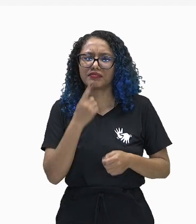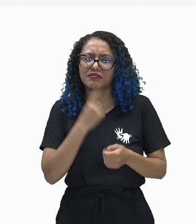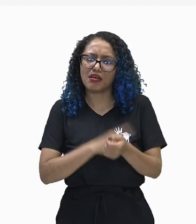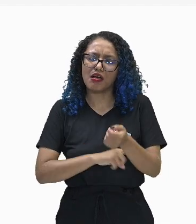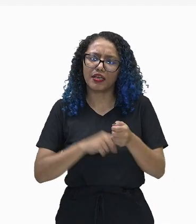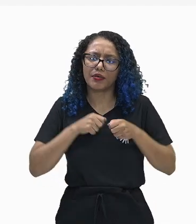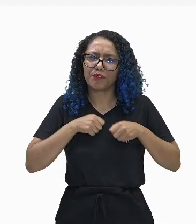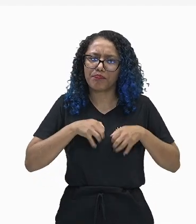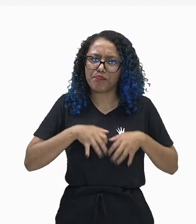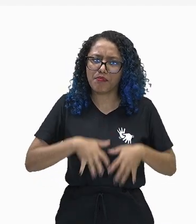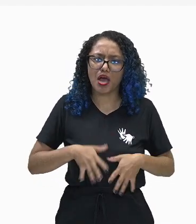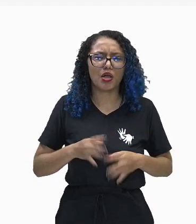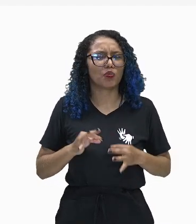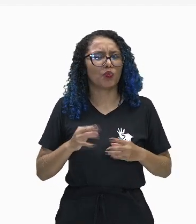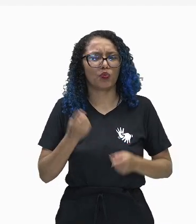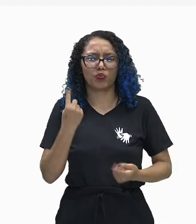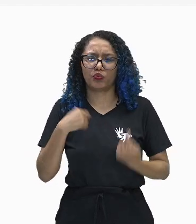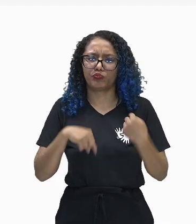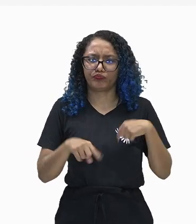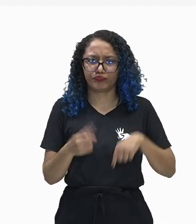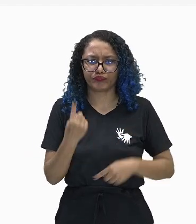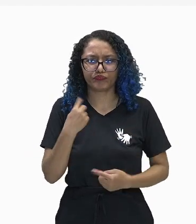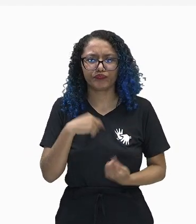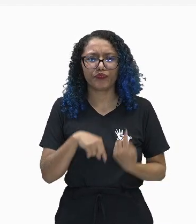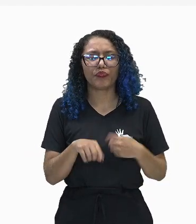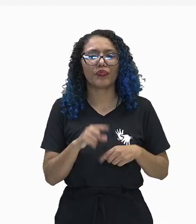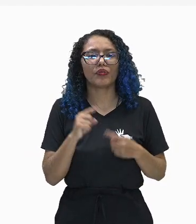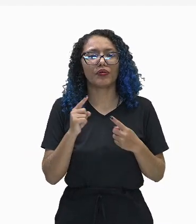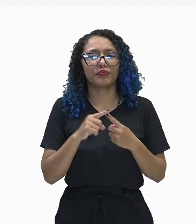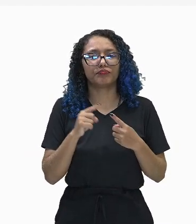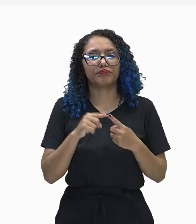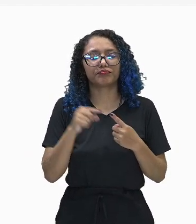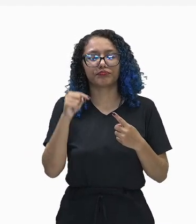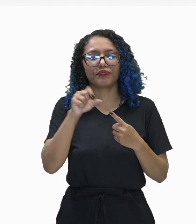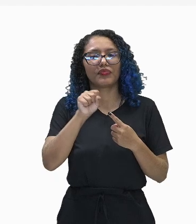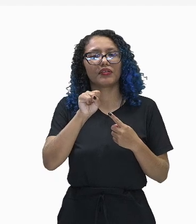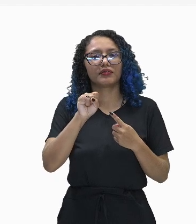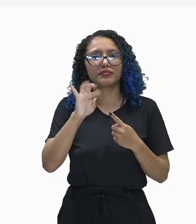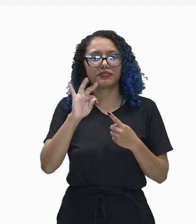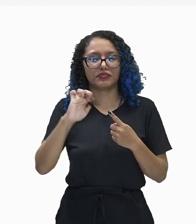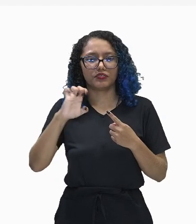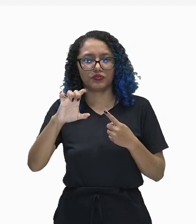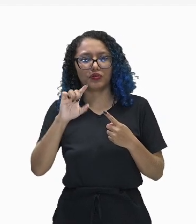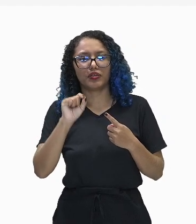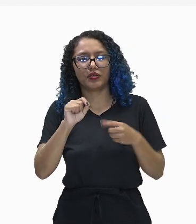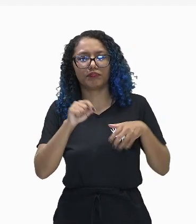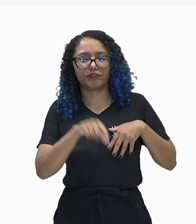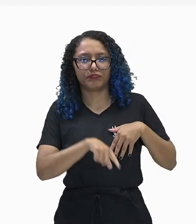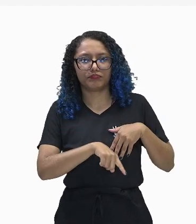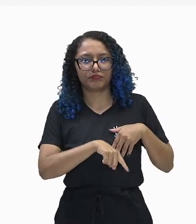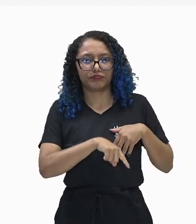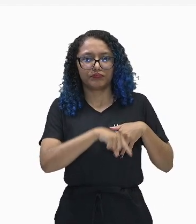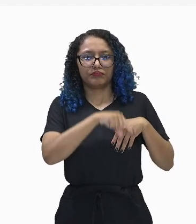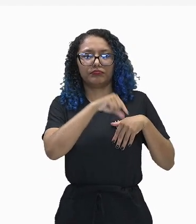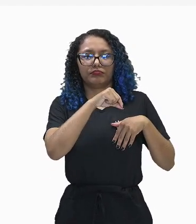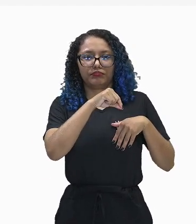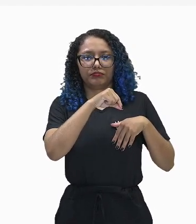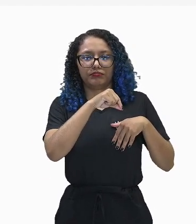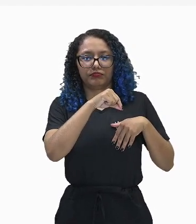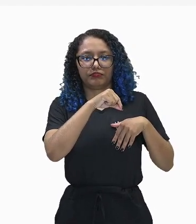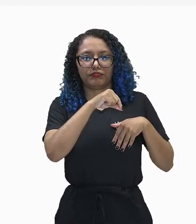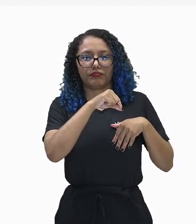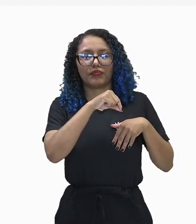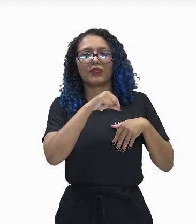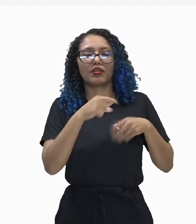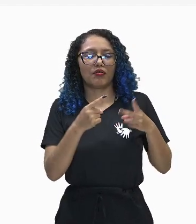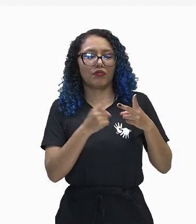sangue pelo sistema circulatório. Então, nós temos aí, ó, sístole de movimento de contração e